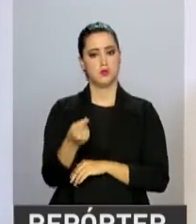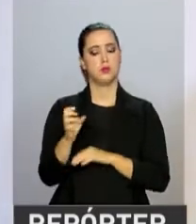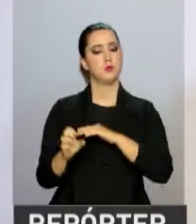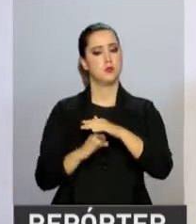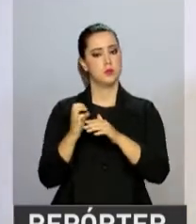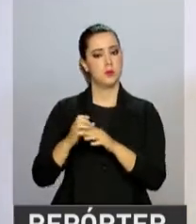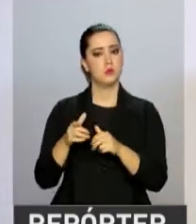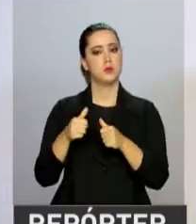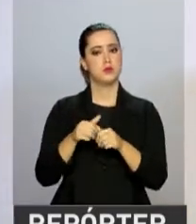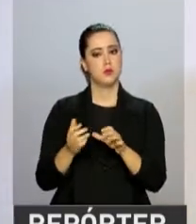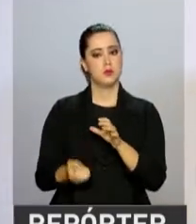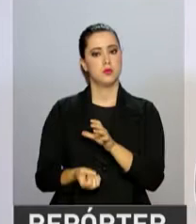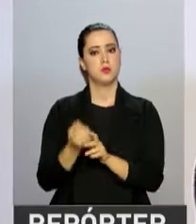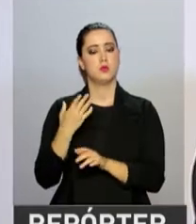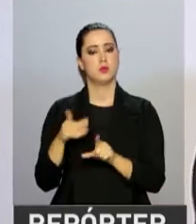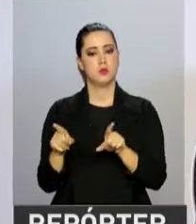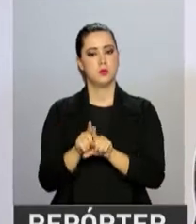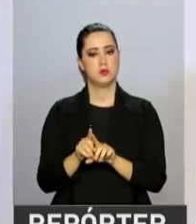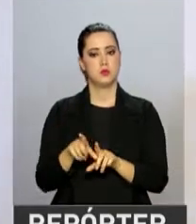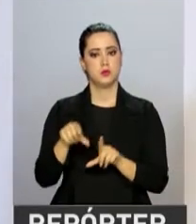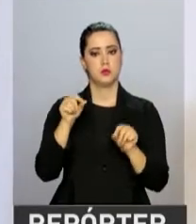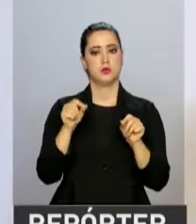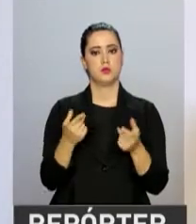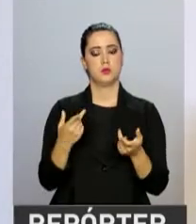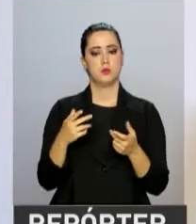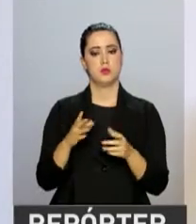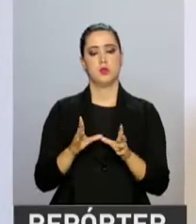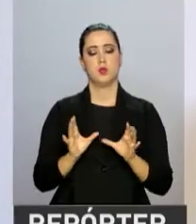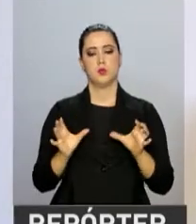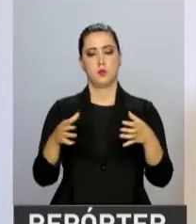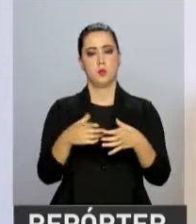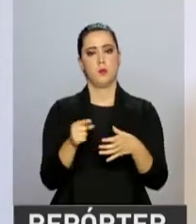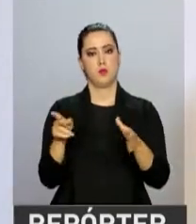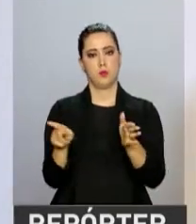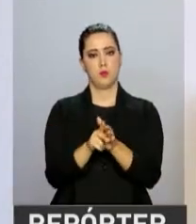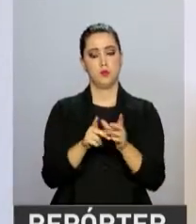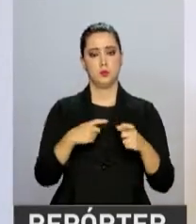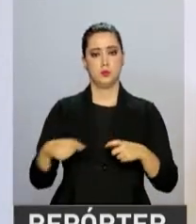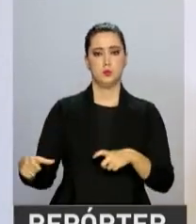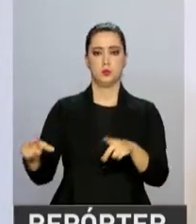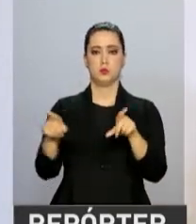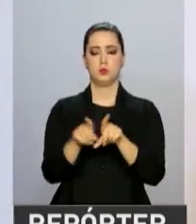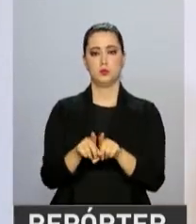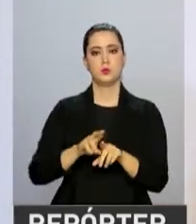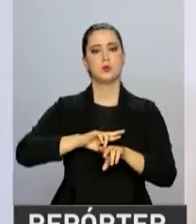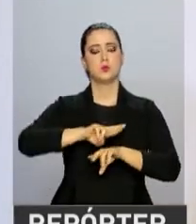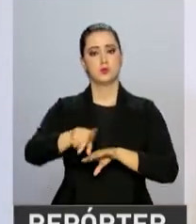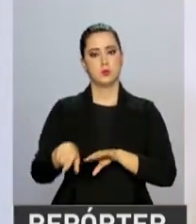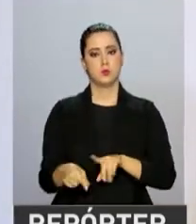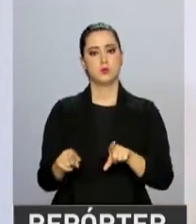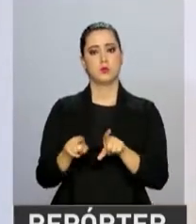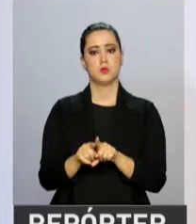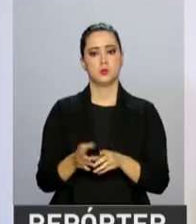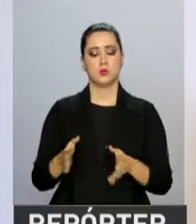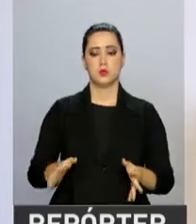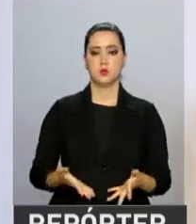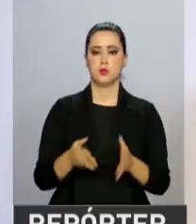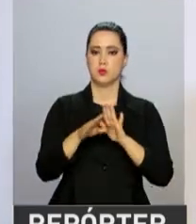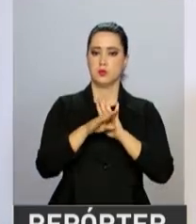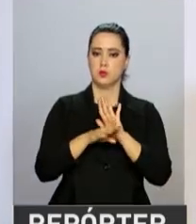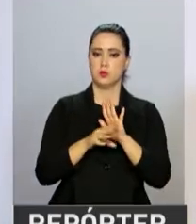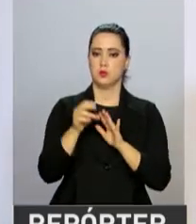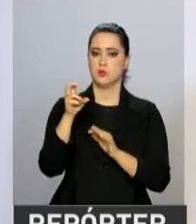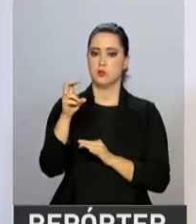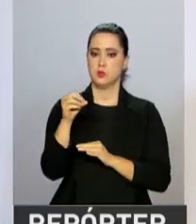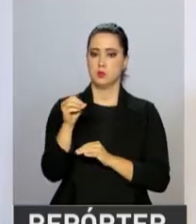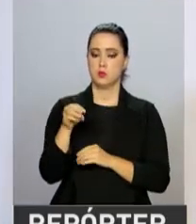estão instaladas preferencialmente em arranjos produtivos locais e houve um investimento desse projeto de 50